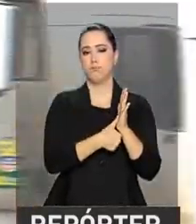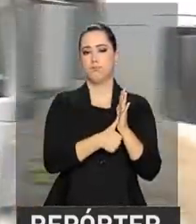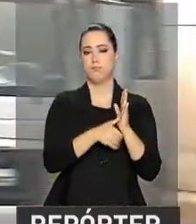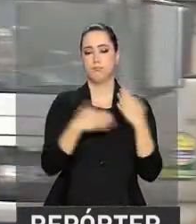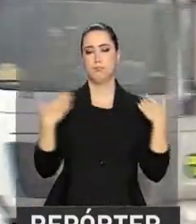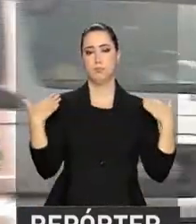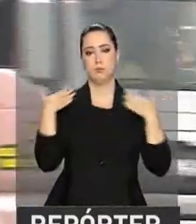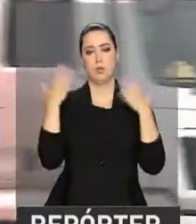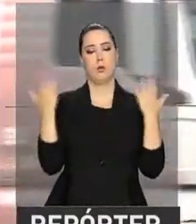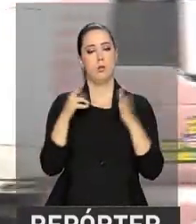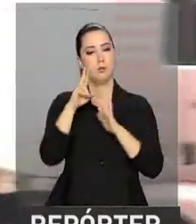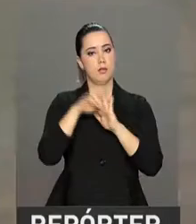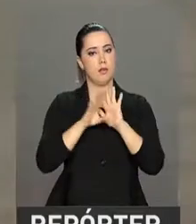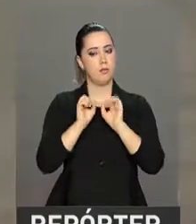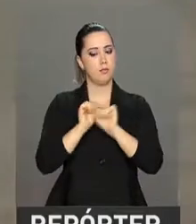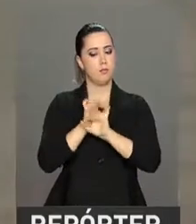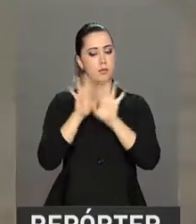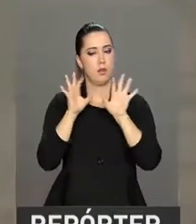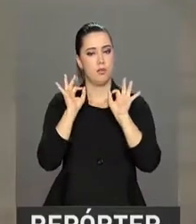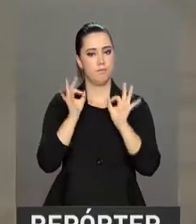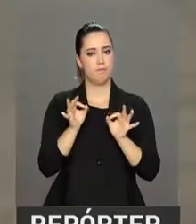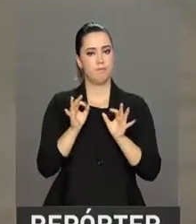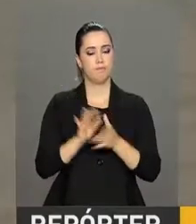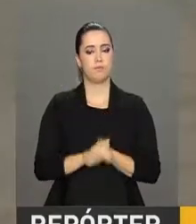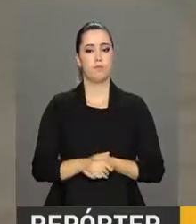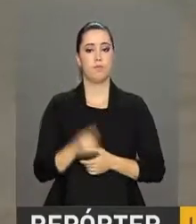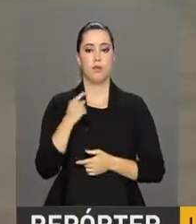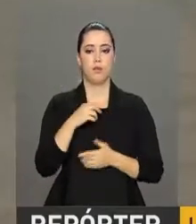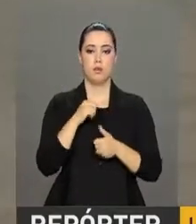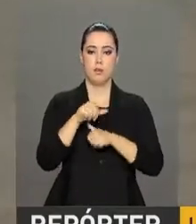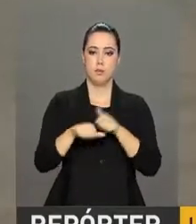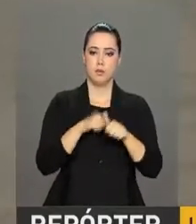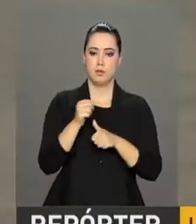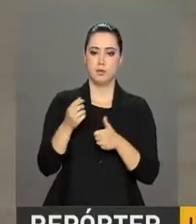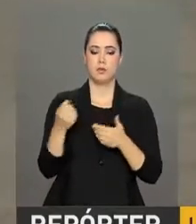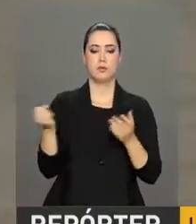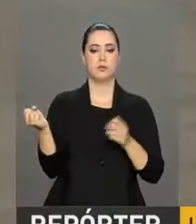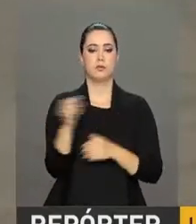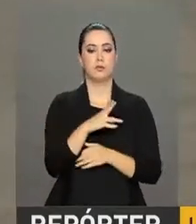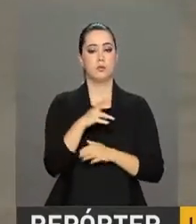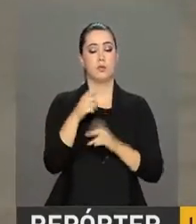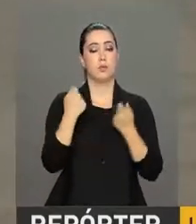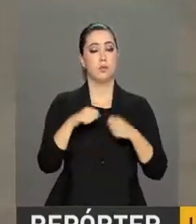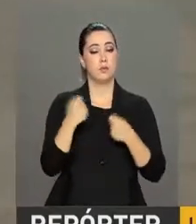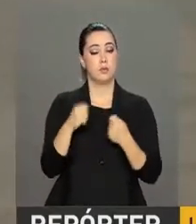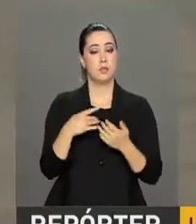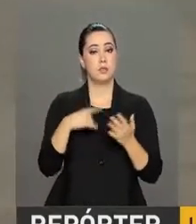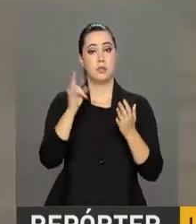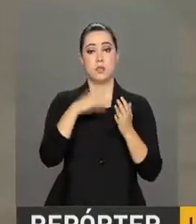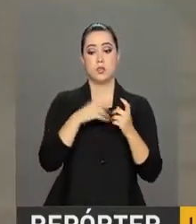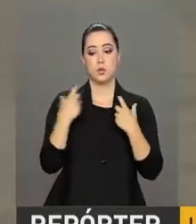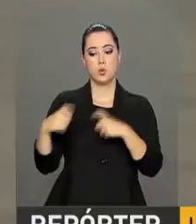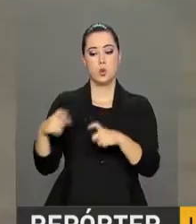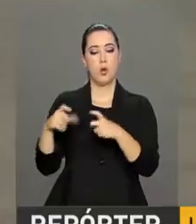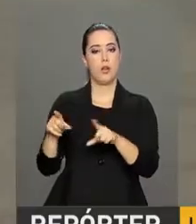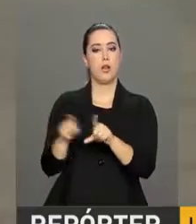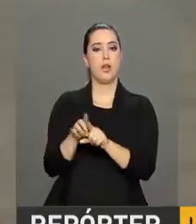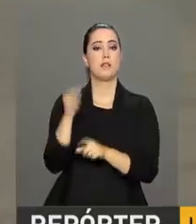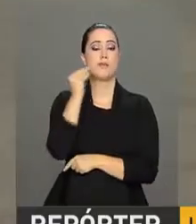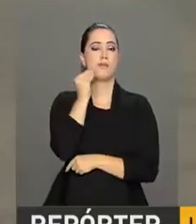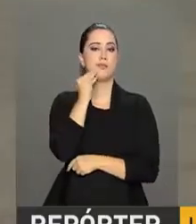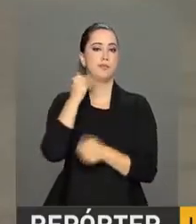claras e exigentes entre as mudanças estão novas exigências para o credenciamento das clínicas que fazem os testes